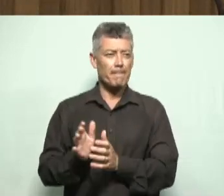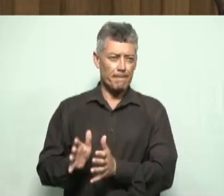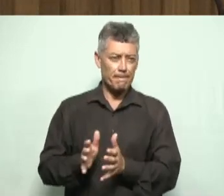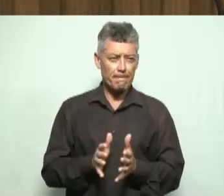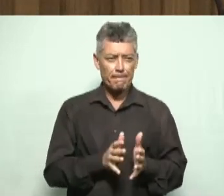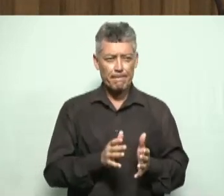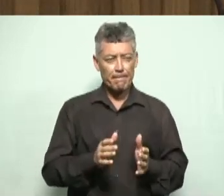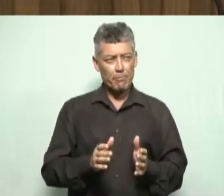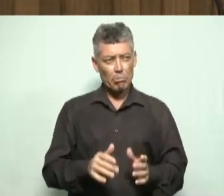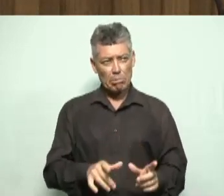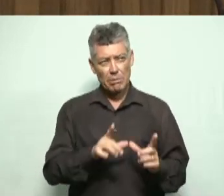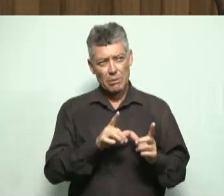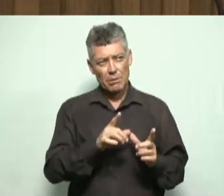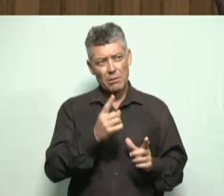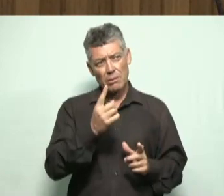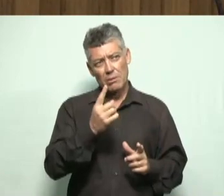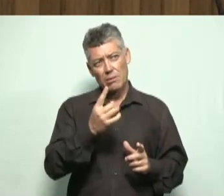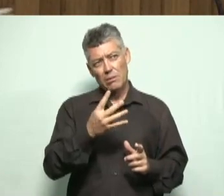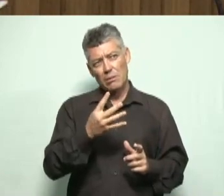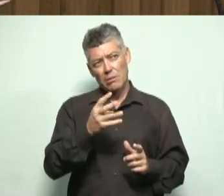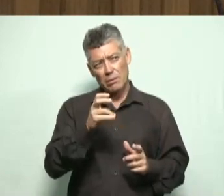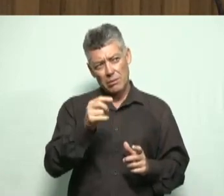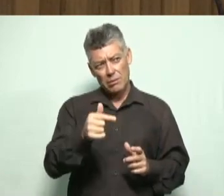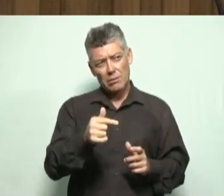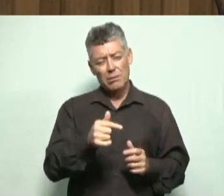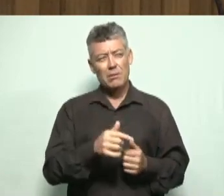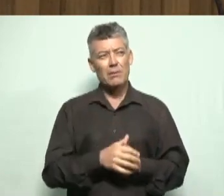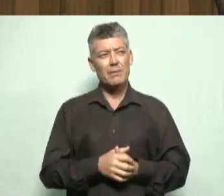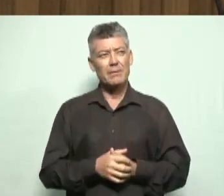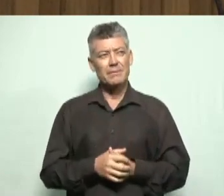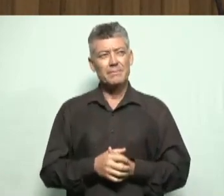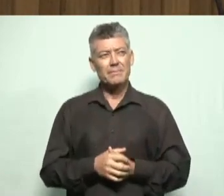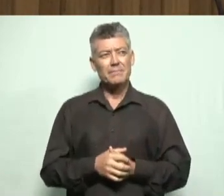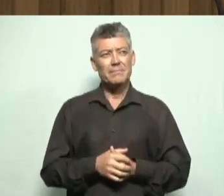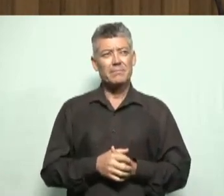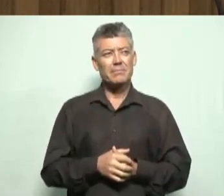dia, projeto de lei 147.